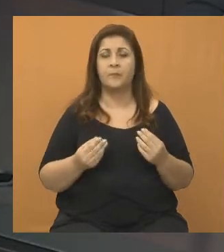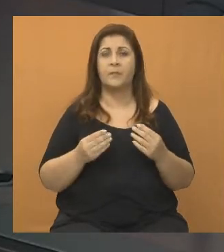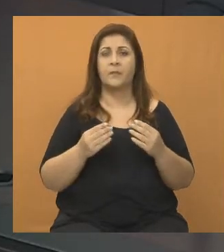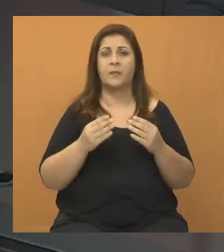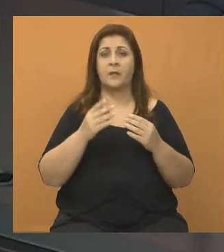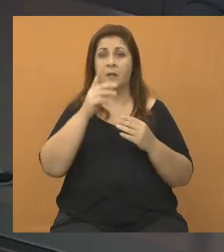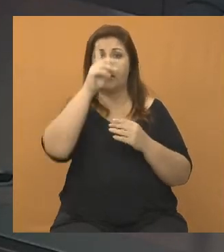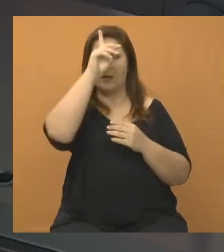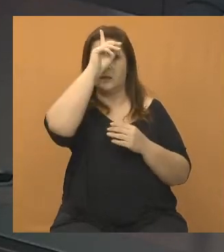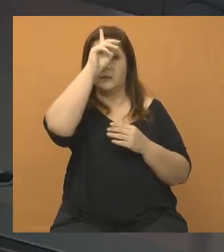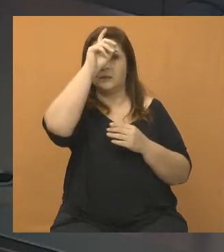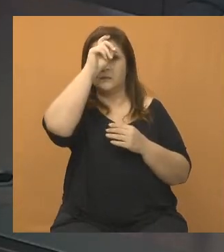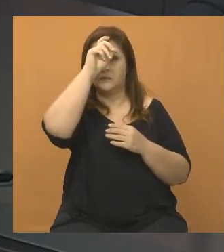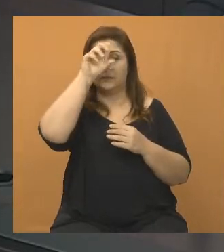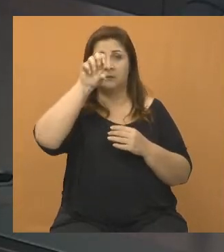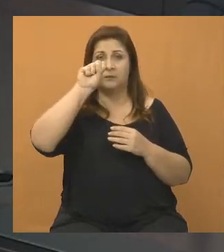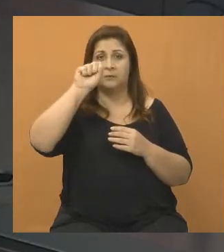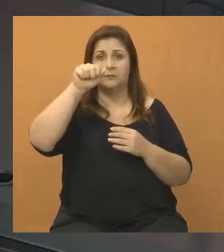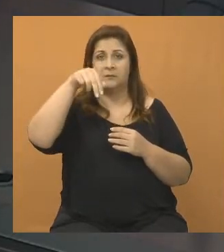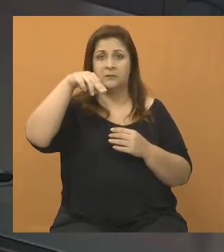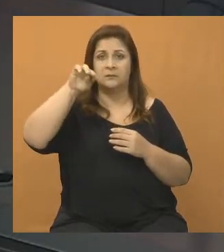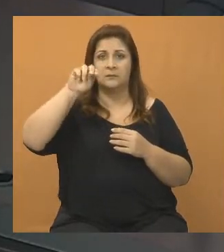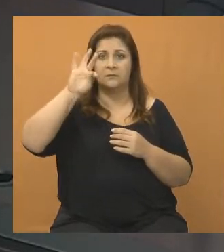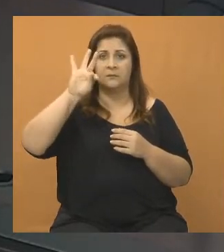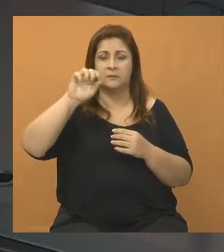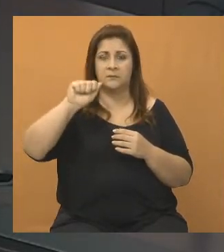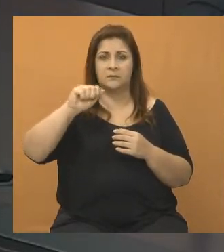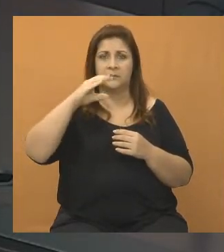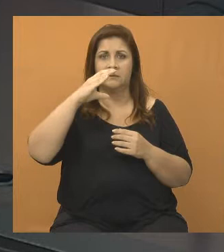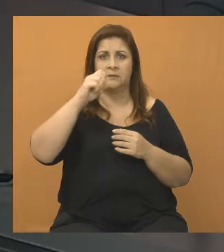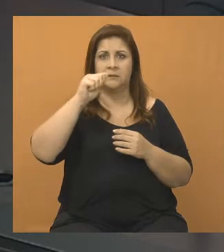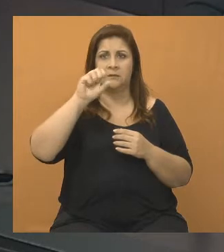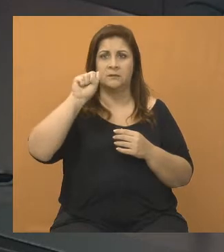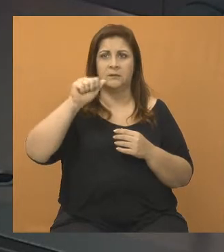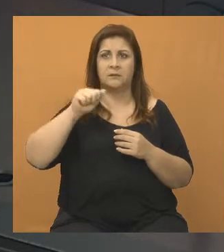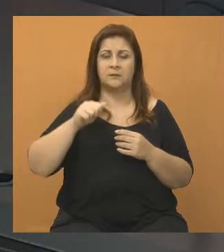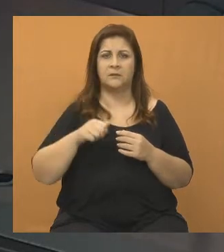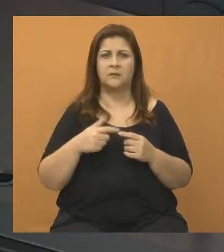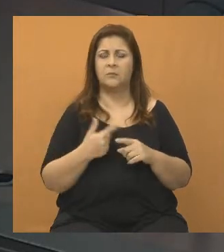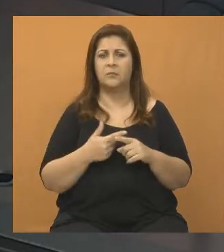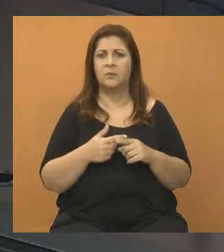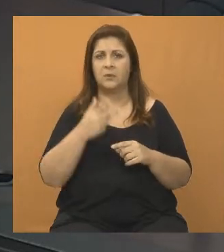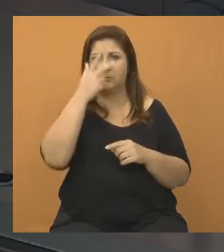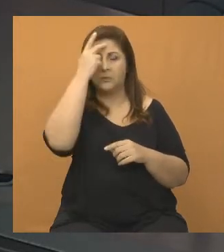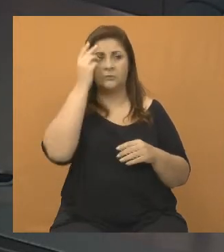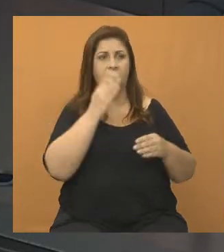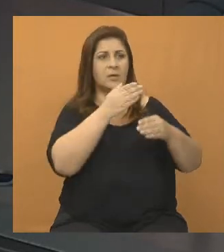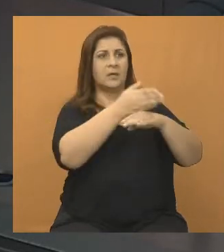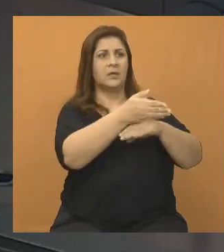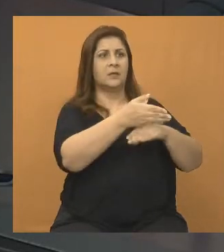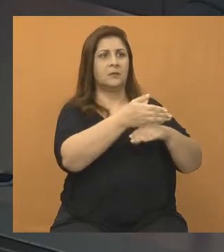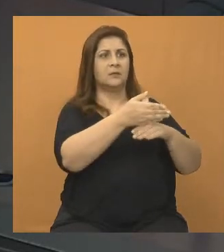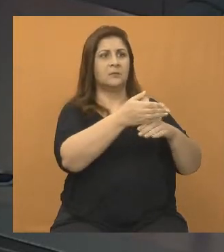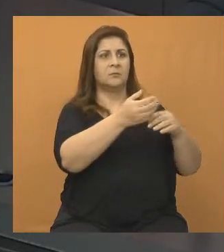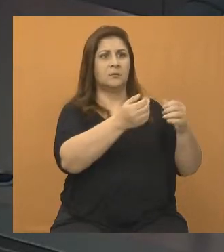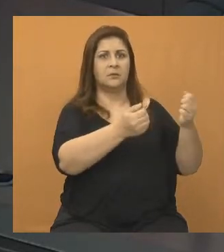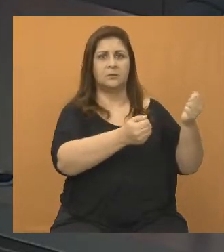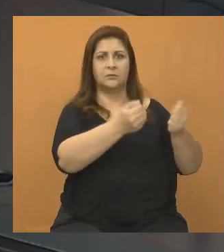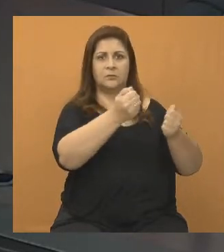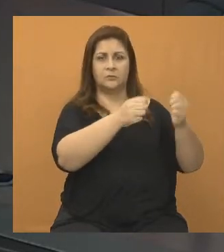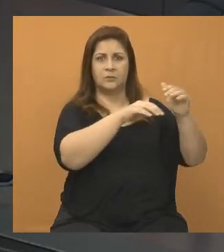por exemplo, por que as pessoas estão entrando pelo estacionamento da Santa Casa? Você tem assim essa